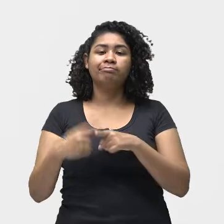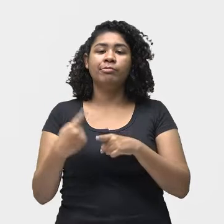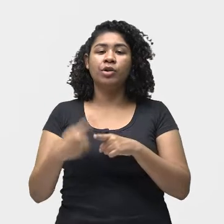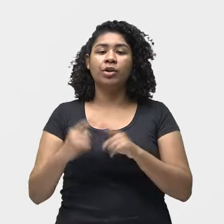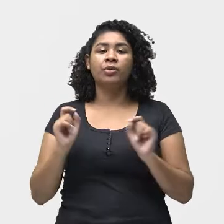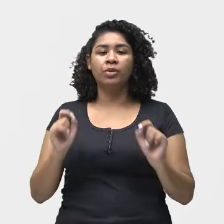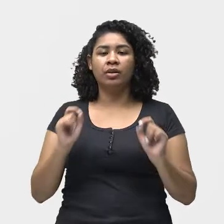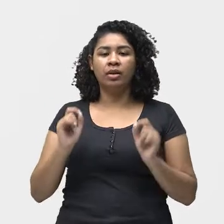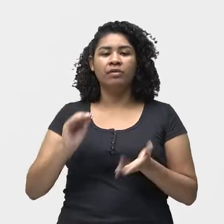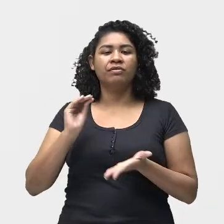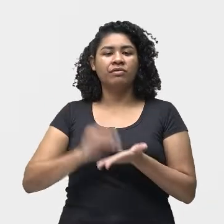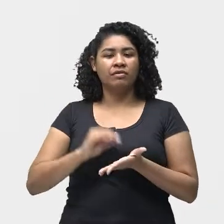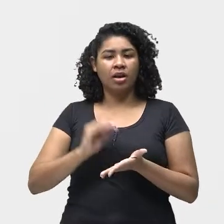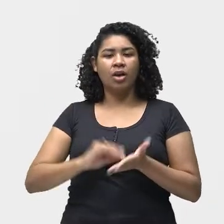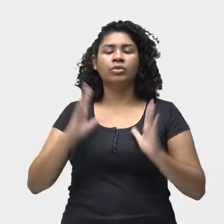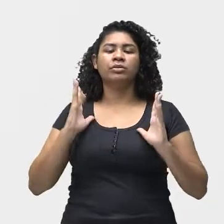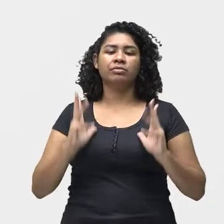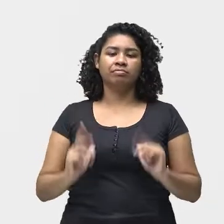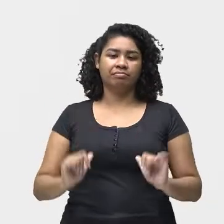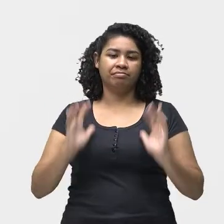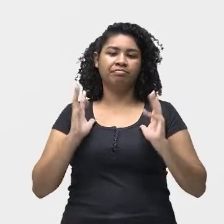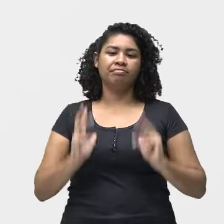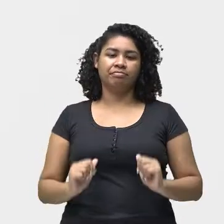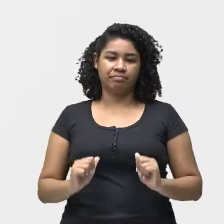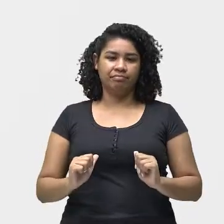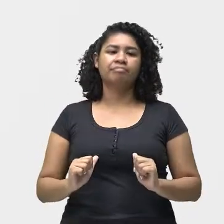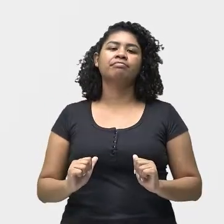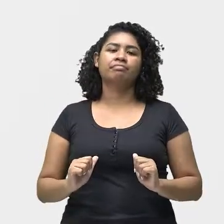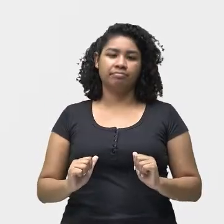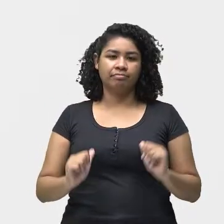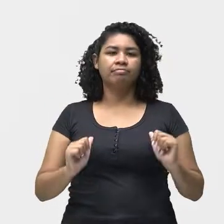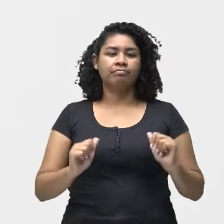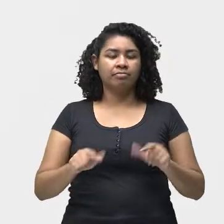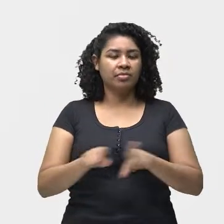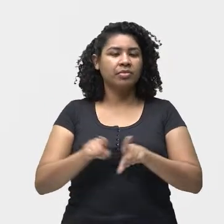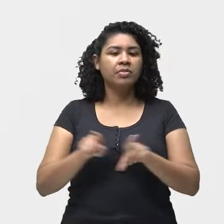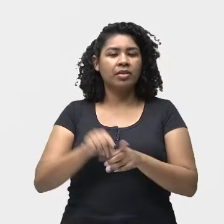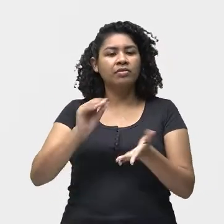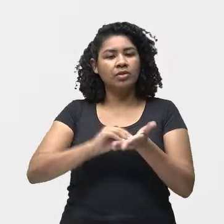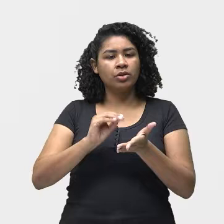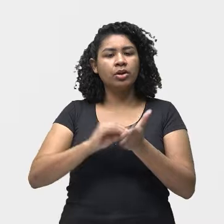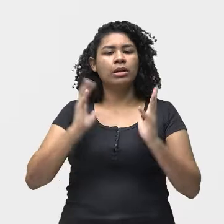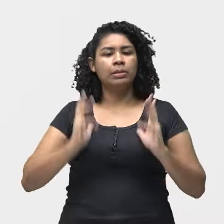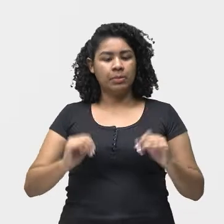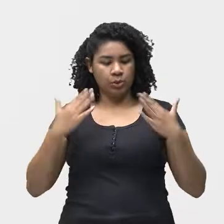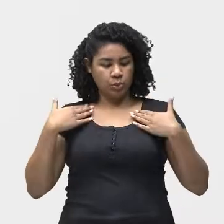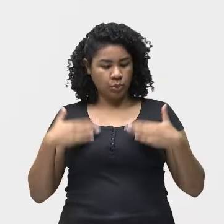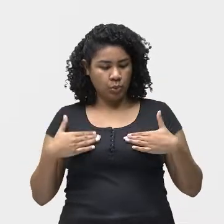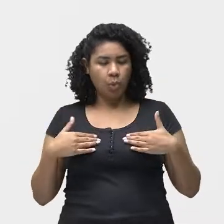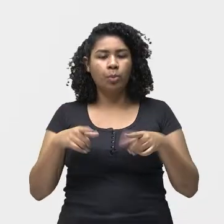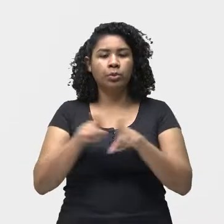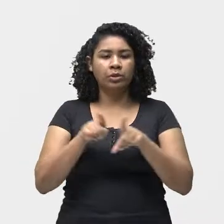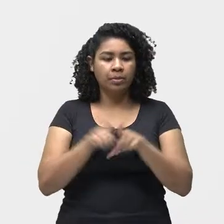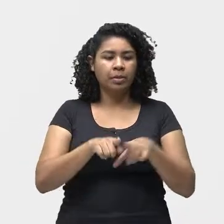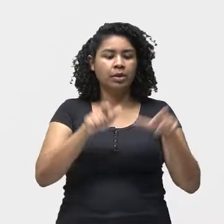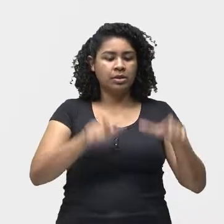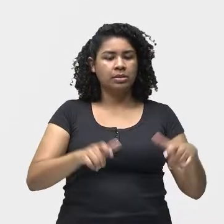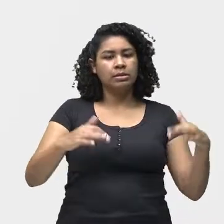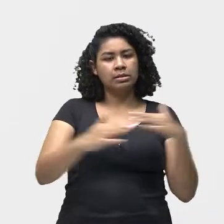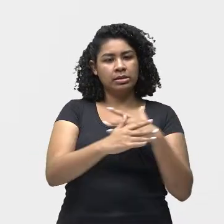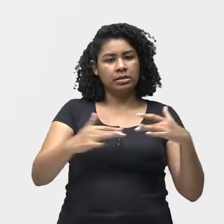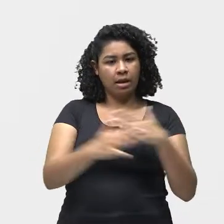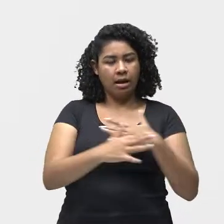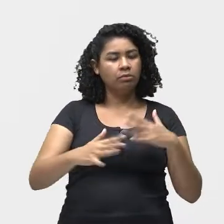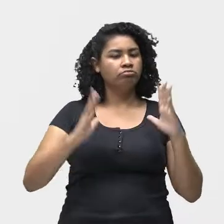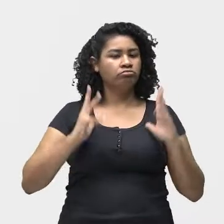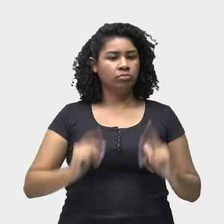da falta de higiene e da sanitização das cidades, né, dos sistemas de esgoto, de saneamento básico, de água